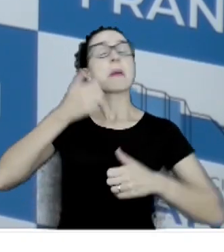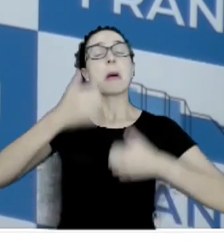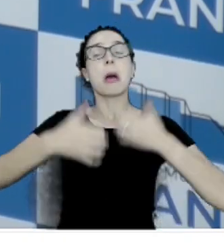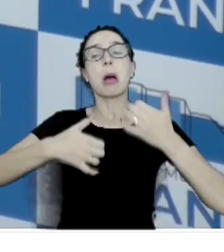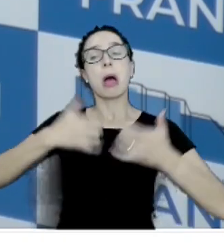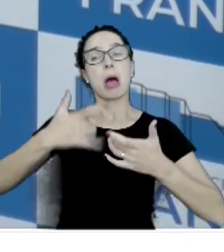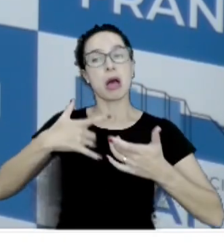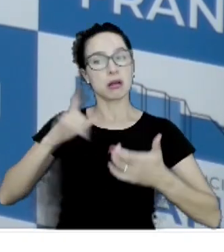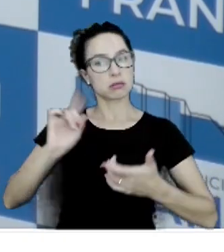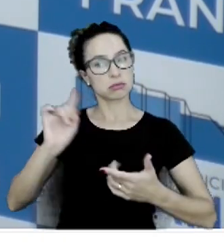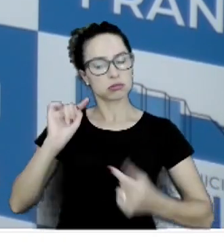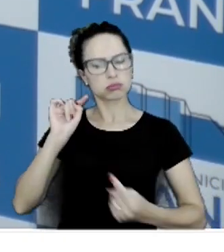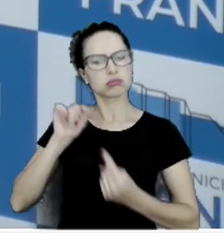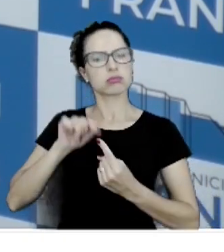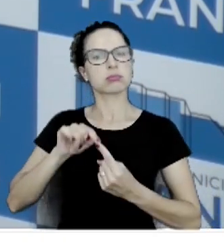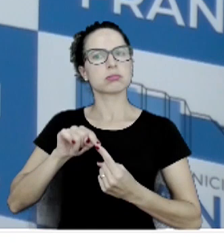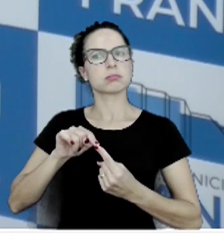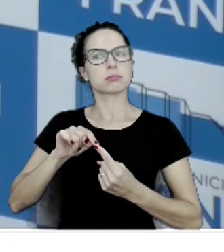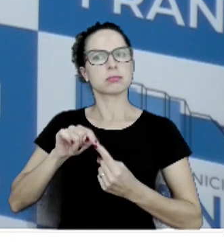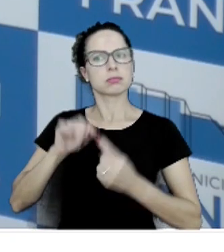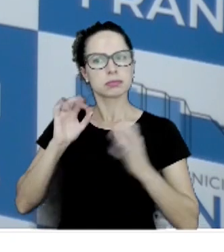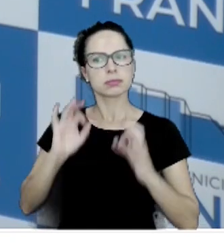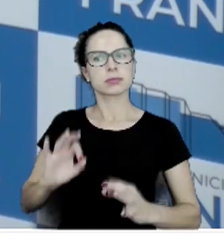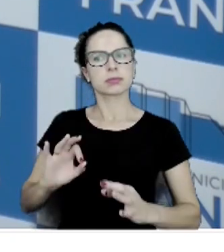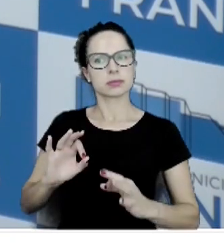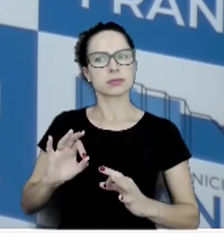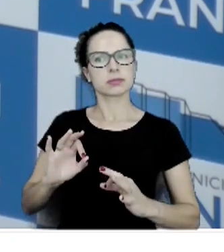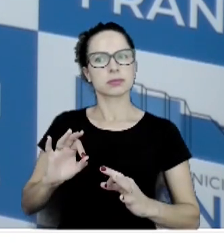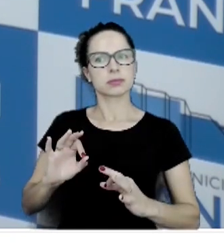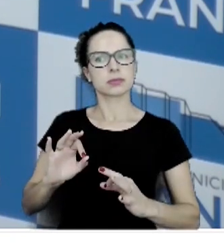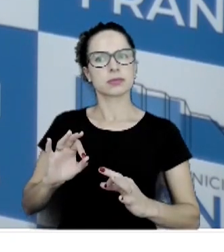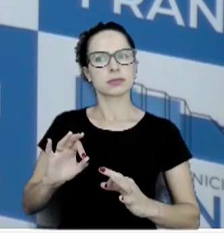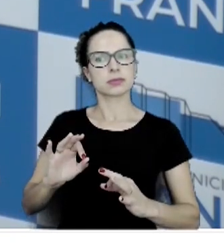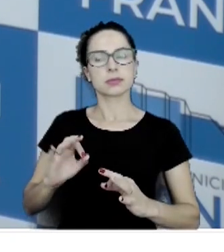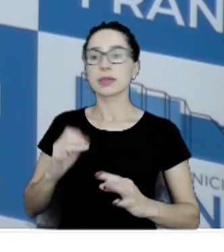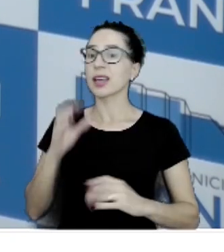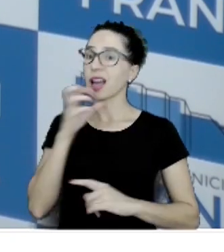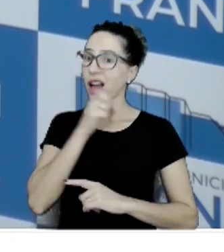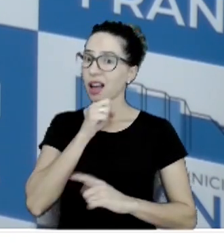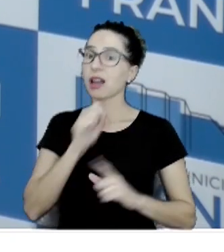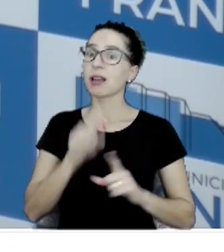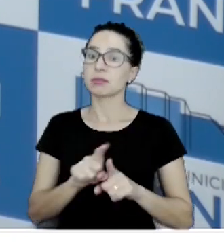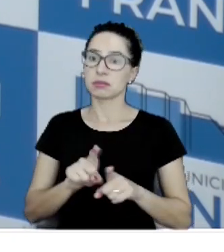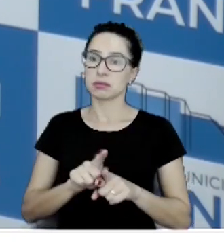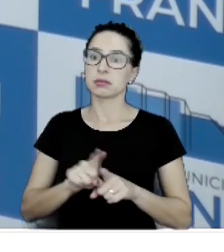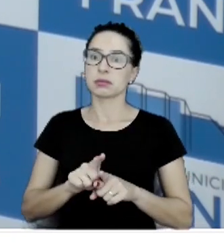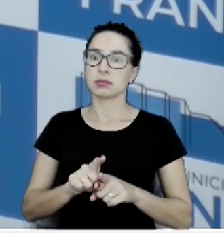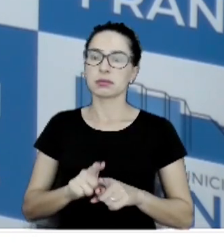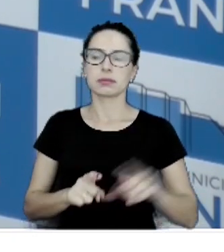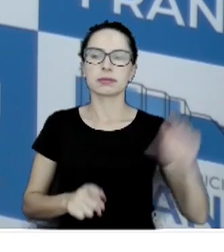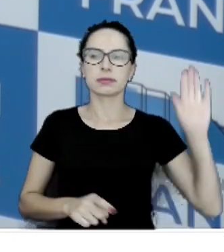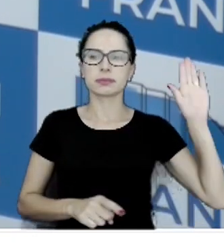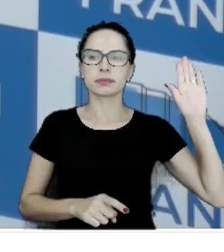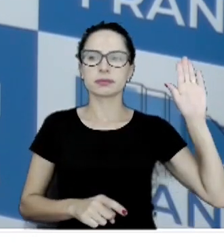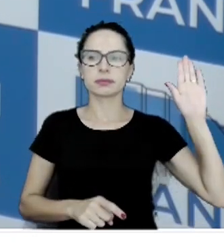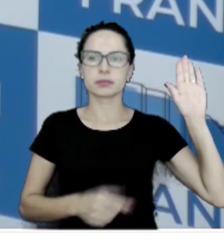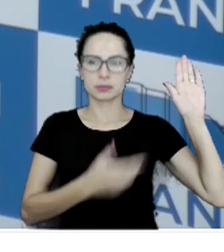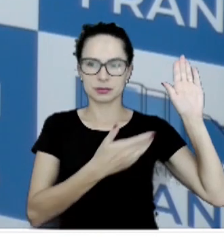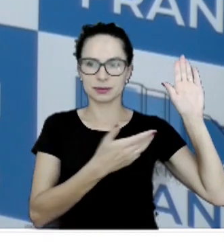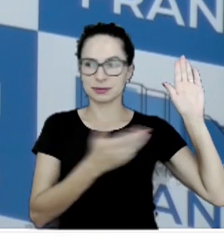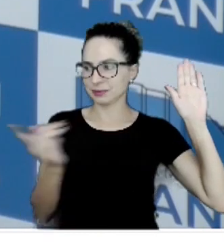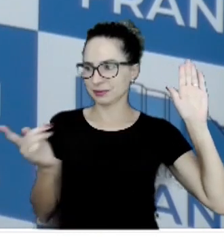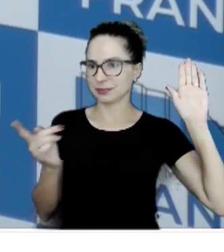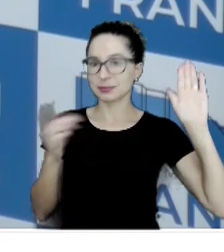de forma efetiva e rápida. Uma parte, Tite. Pois não, Zezinho, ô, Dona Zé?